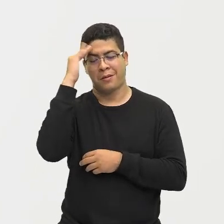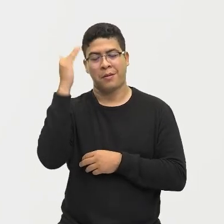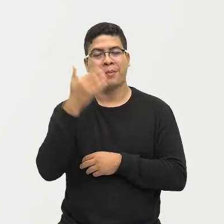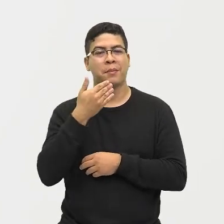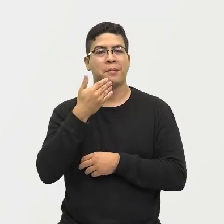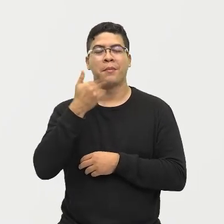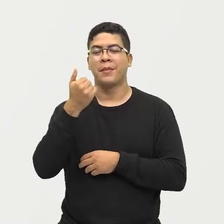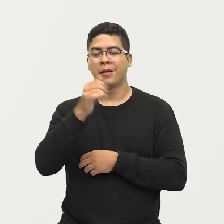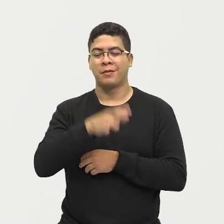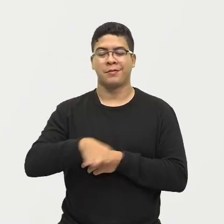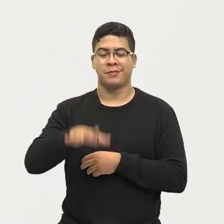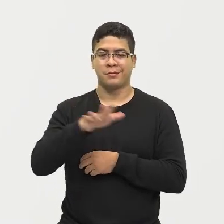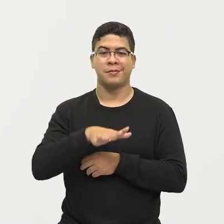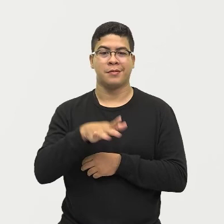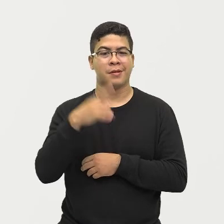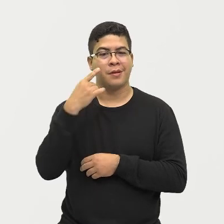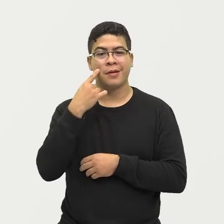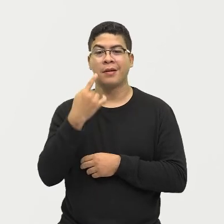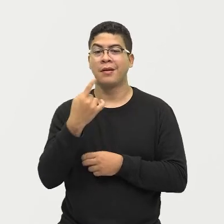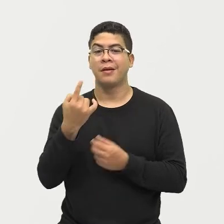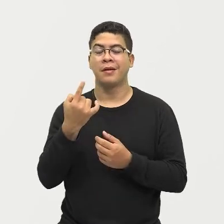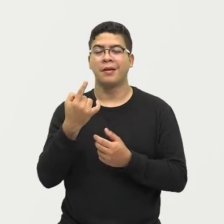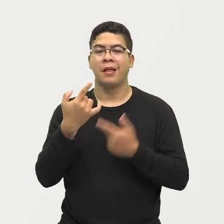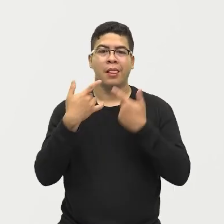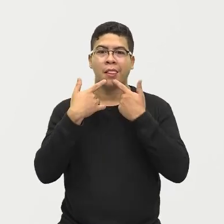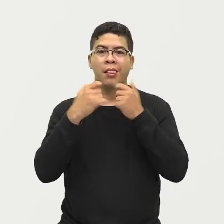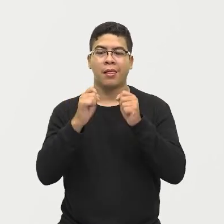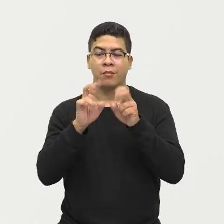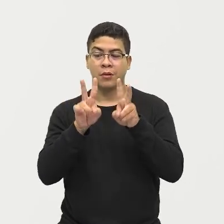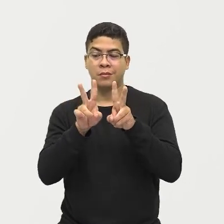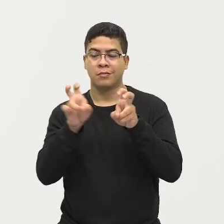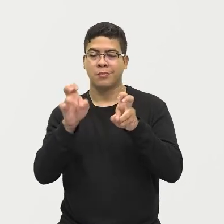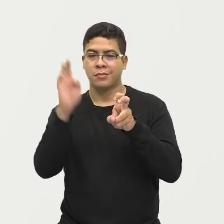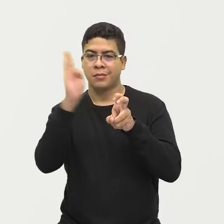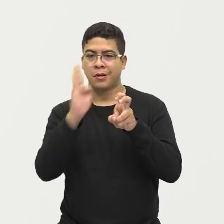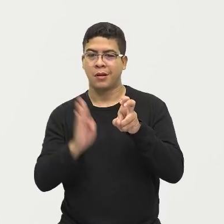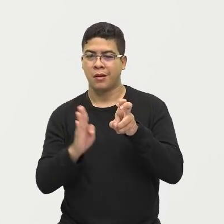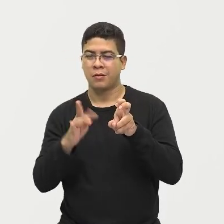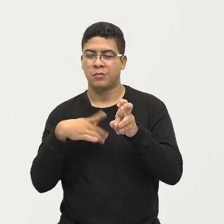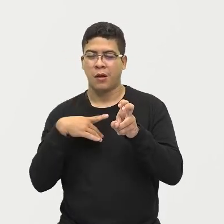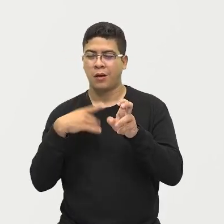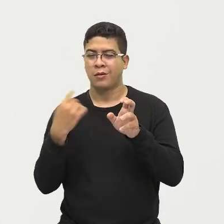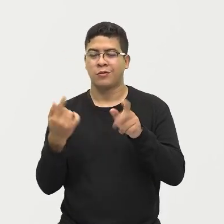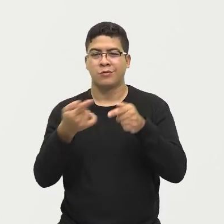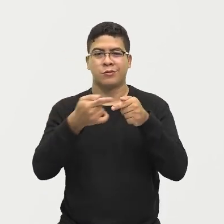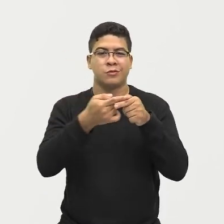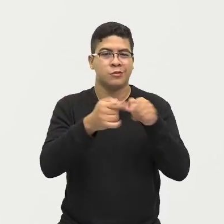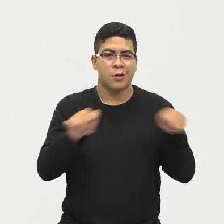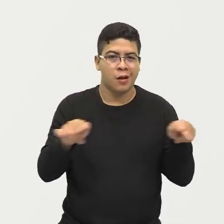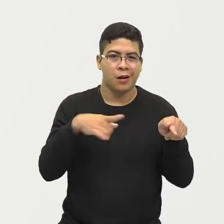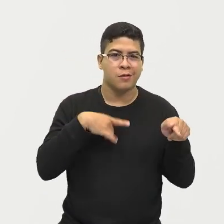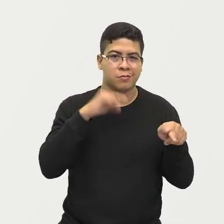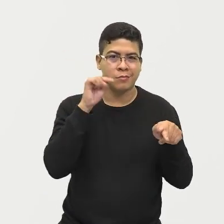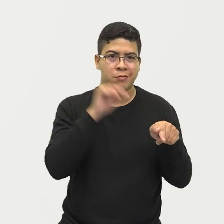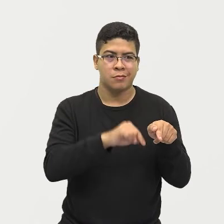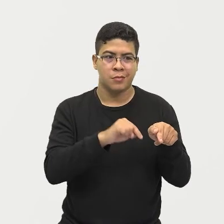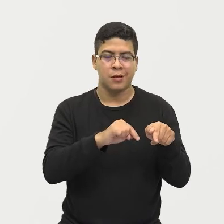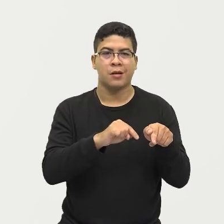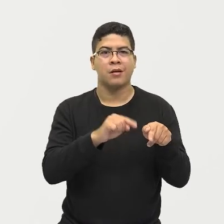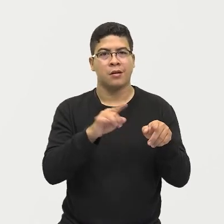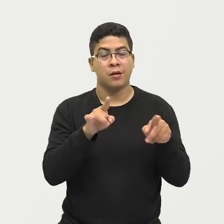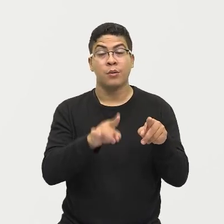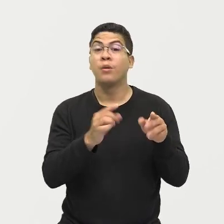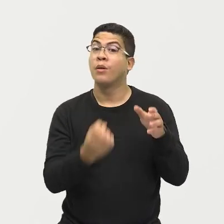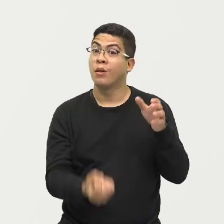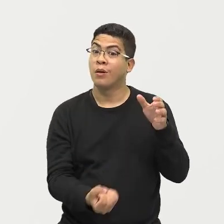outra das suas obsessões, chegou a pensar na criação de uma gramatiquinha da língua portuguesa. Olha só o que ele quis